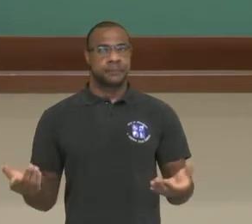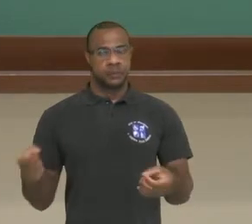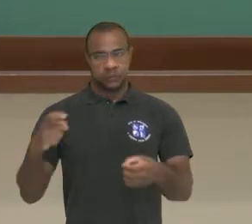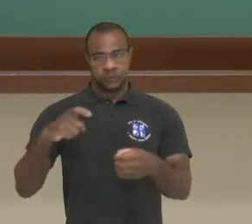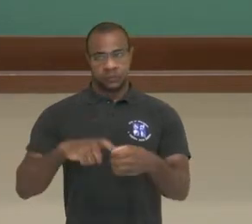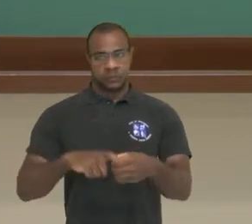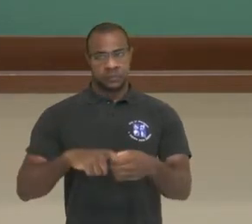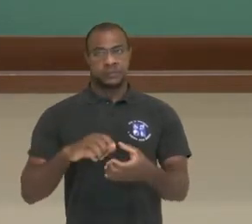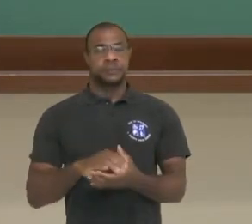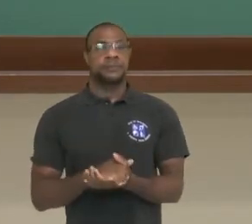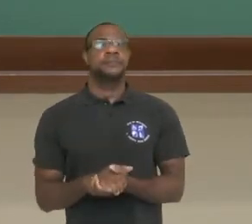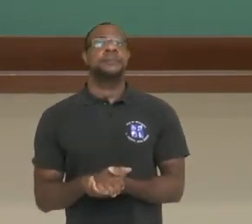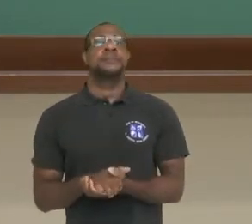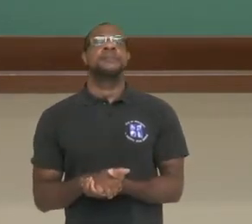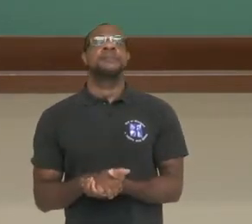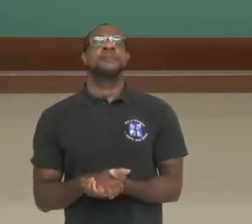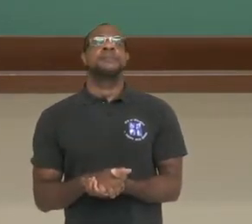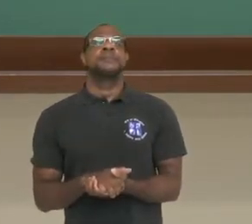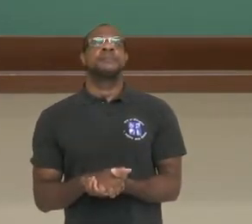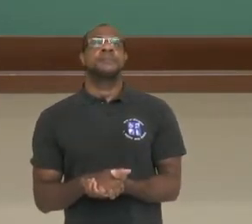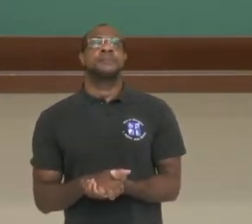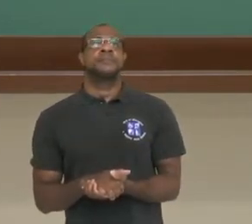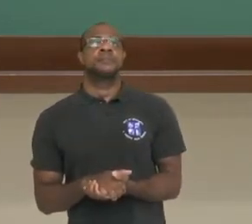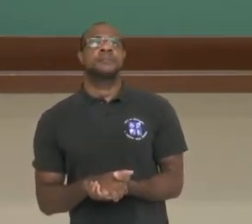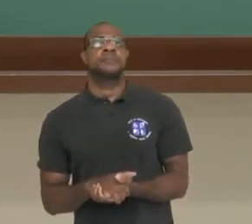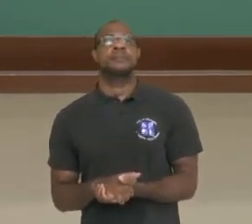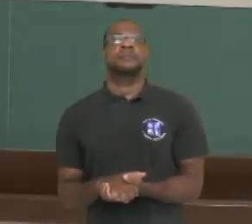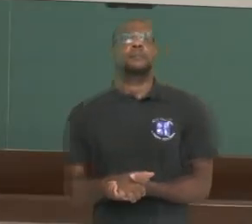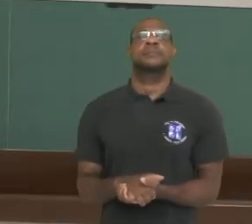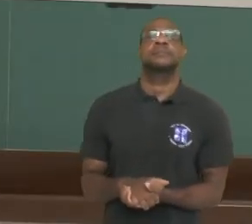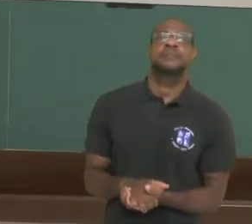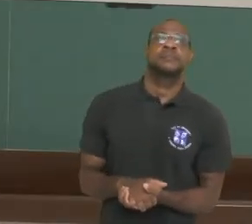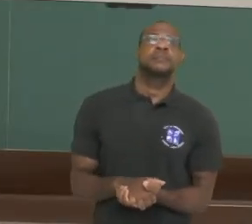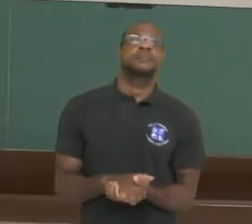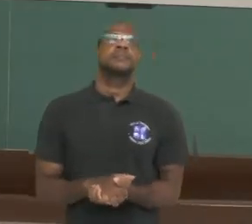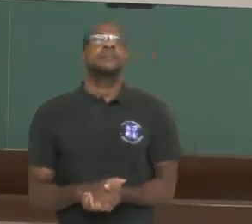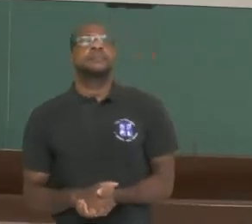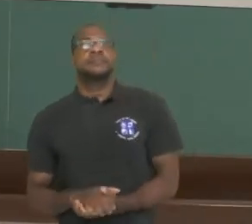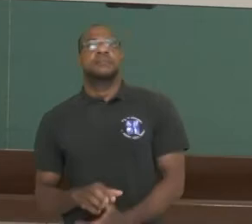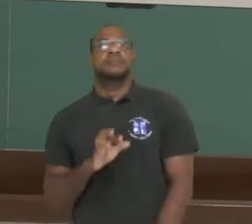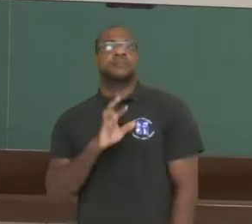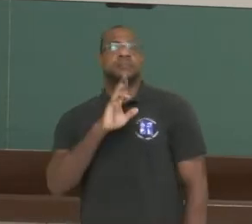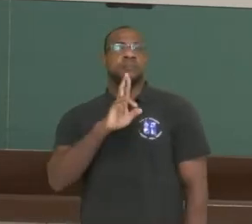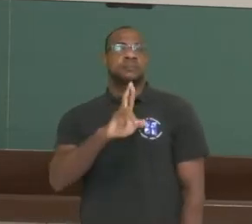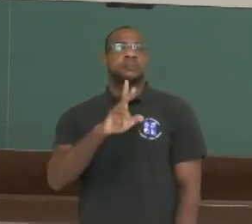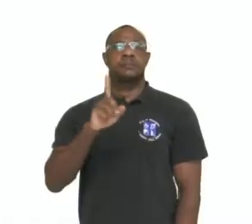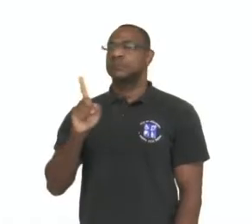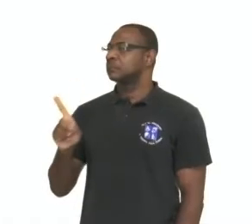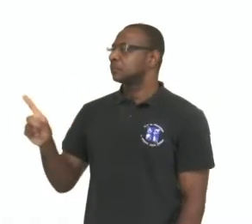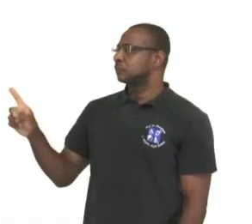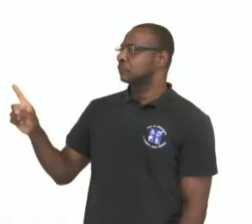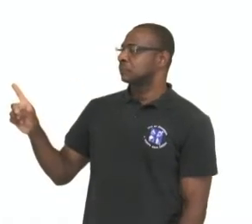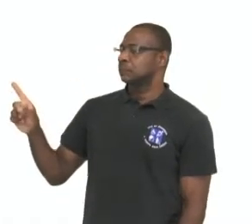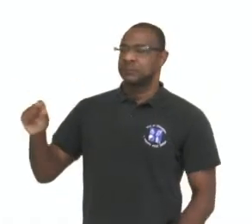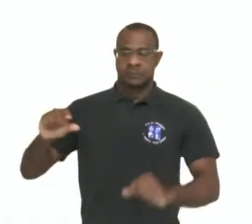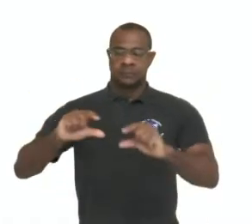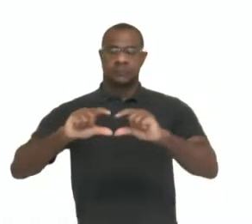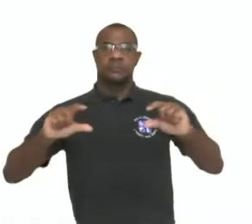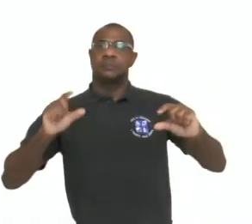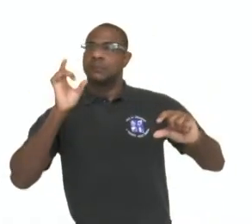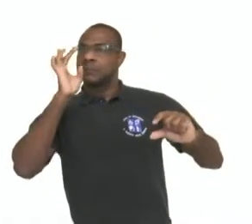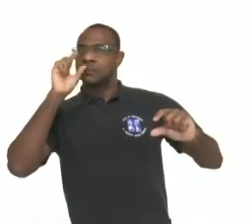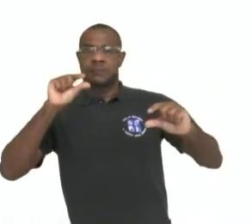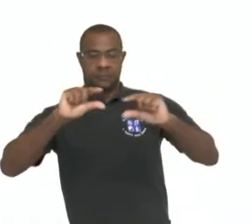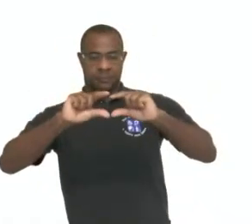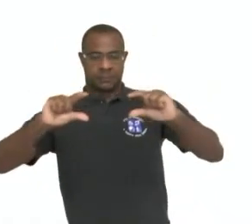Voltei. Bora lá corrigir junto conosco. Contato entre romanos e germanos foram demorados e frequentes. Os contatos entre esses povos